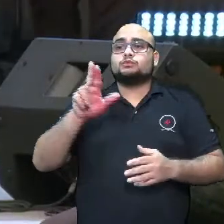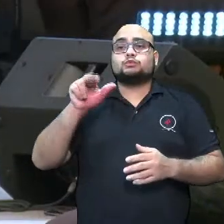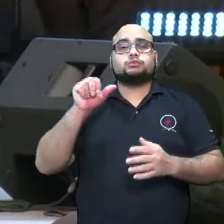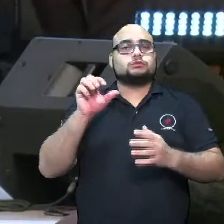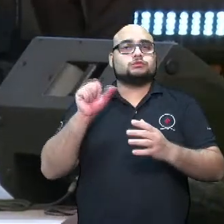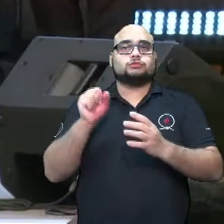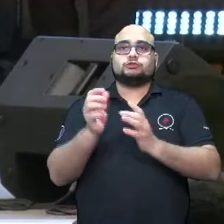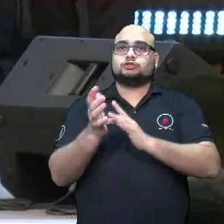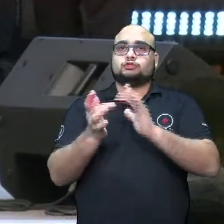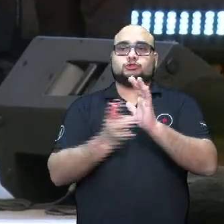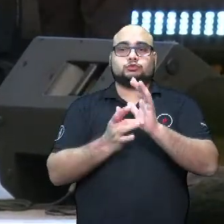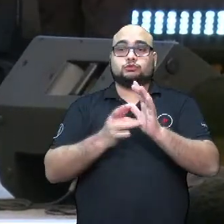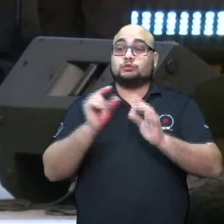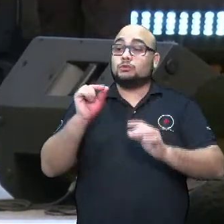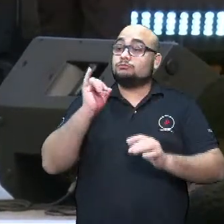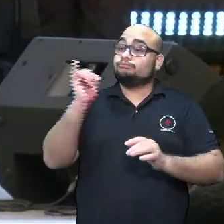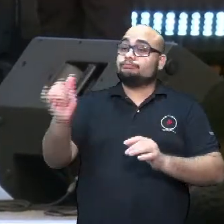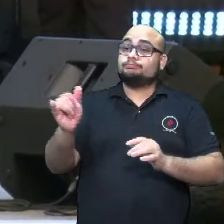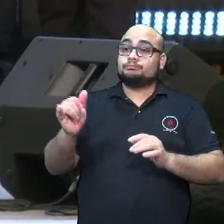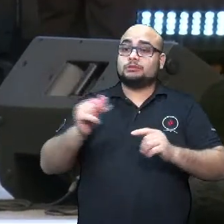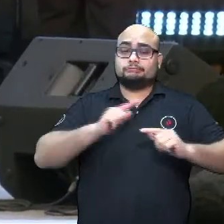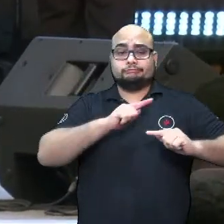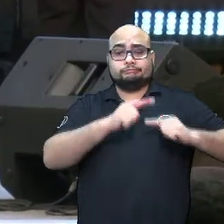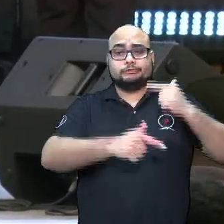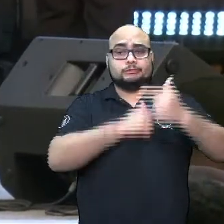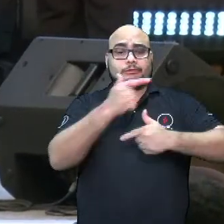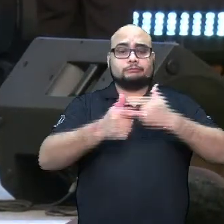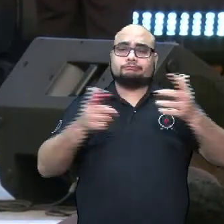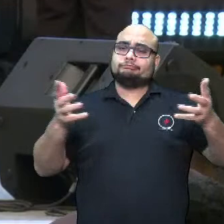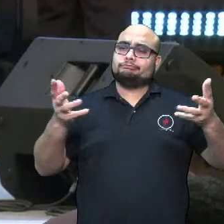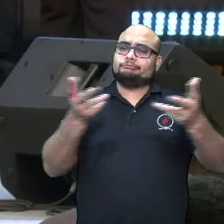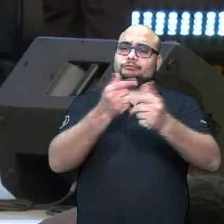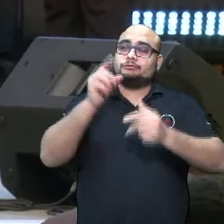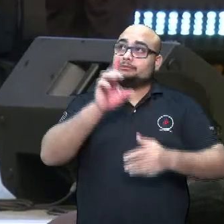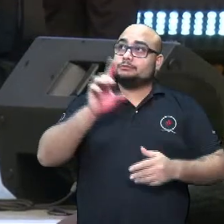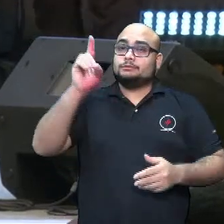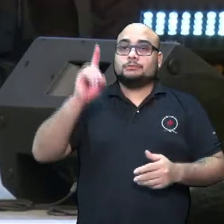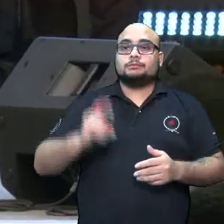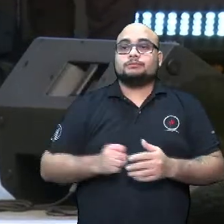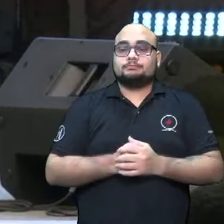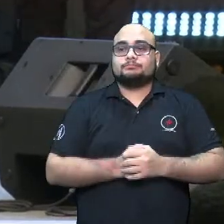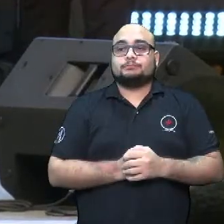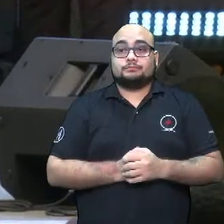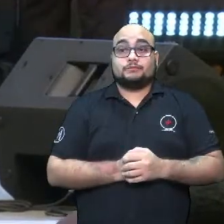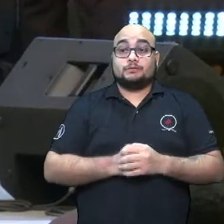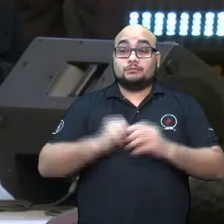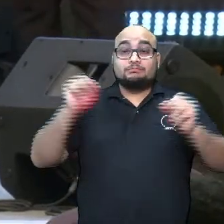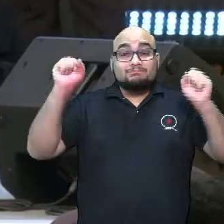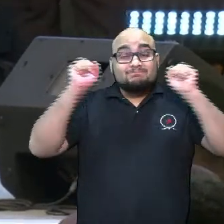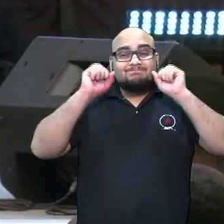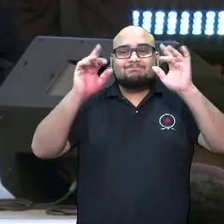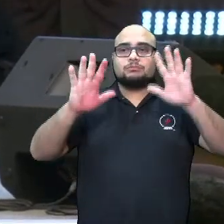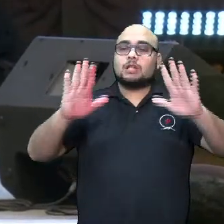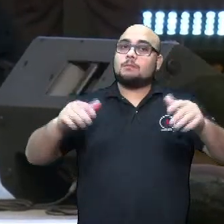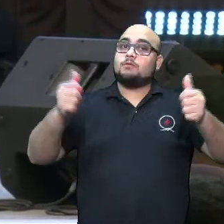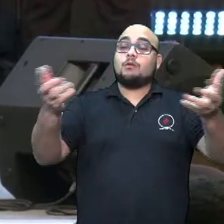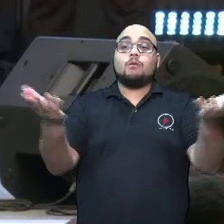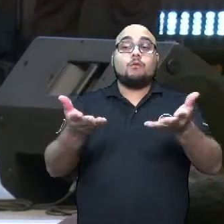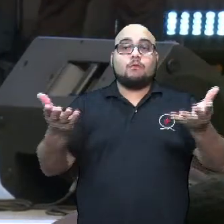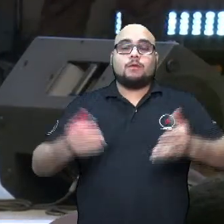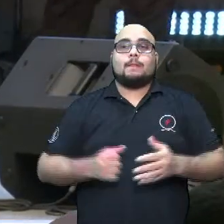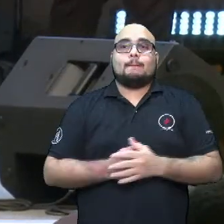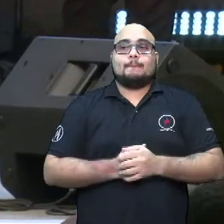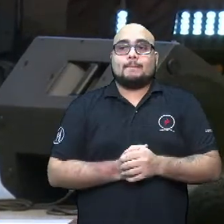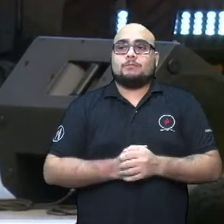dizer, há uma obra linda de Deus na sua vida. Há uma graça para ser derramada sobre você hoje aqui. Então, se você ouviu